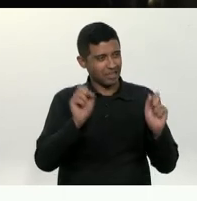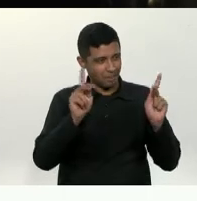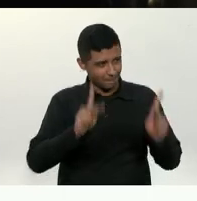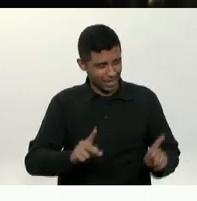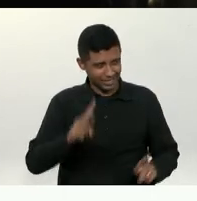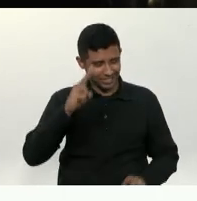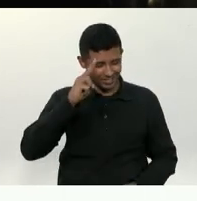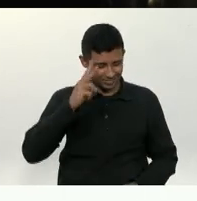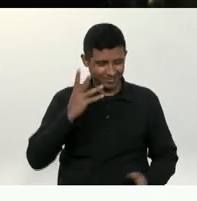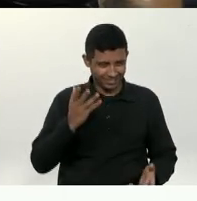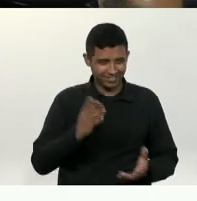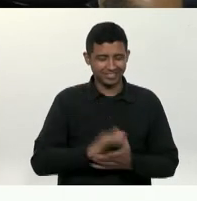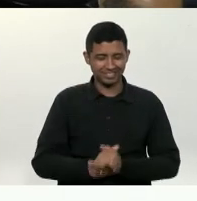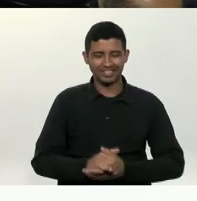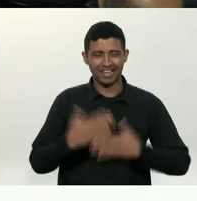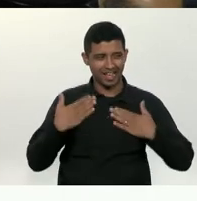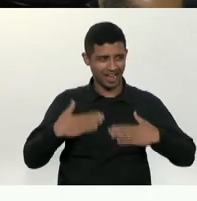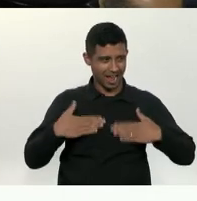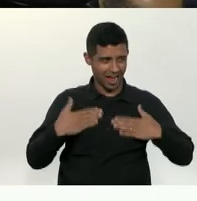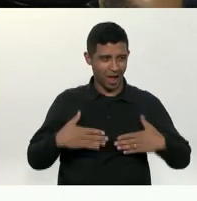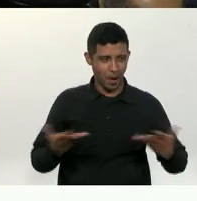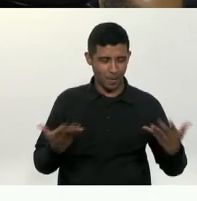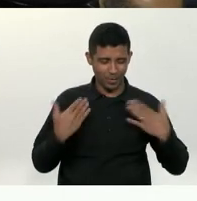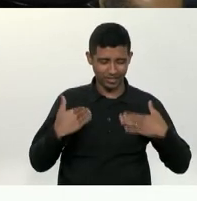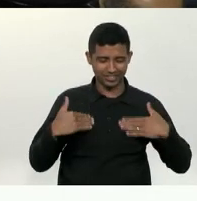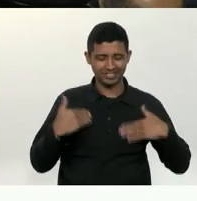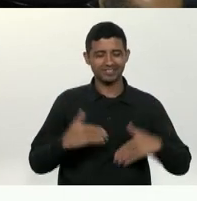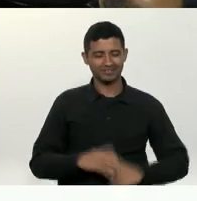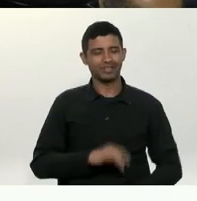Hã? Está calmo hoje.